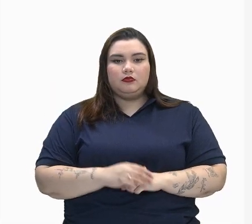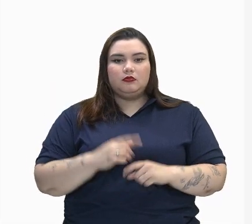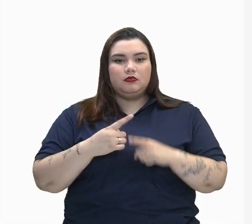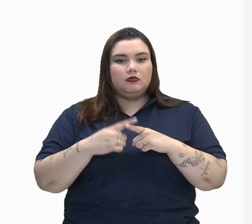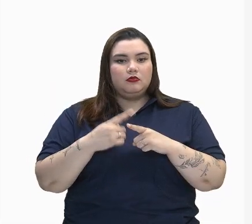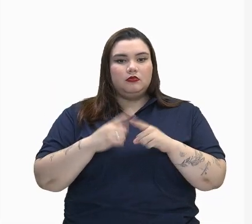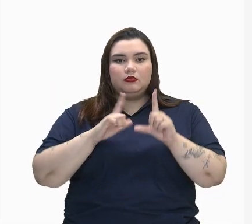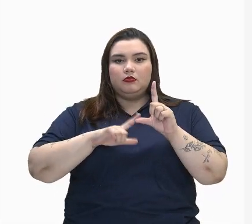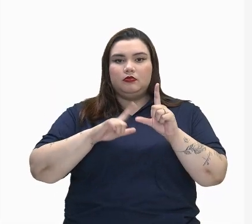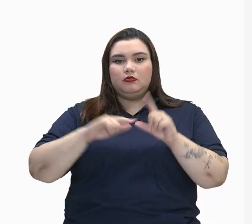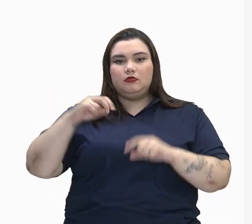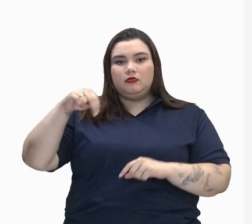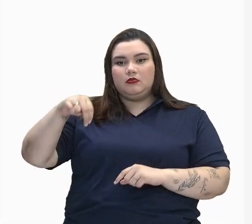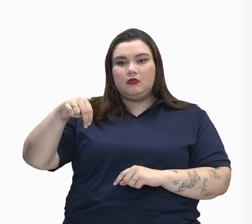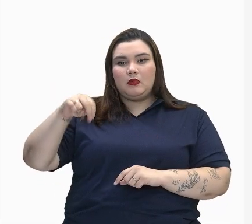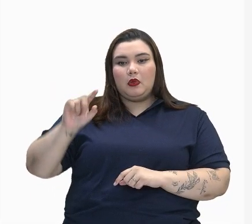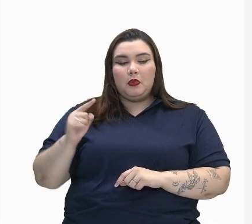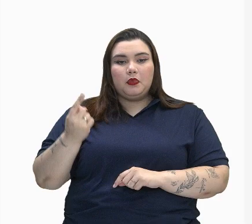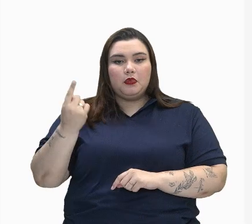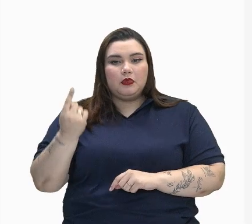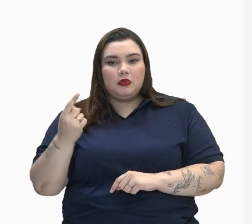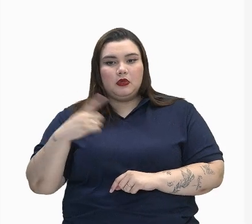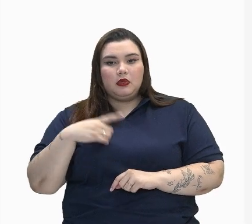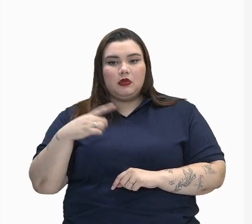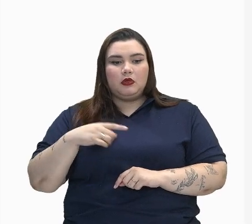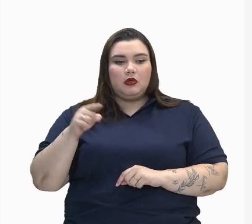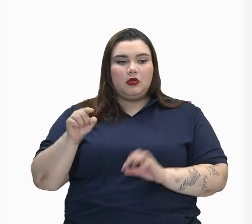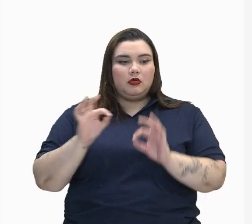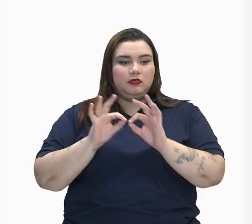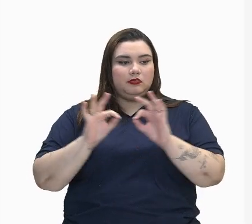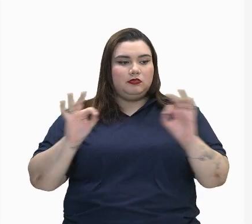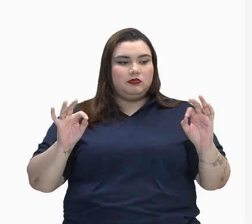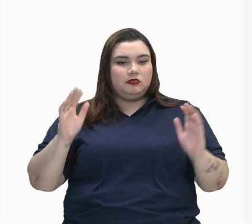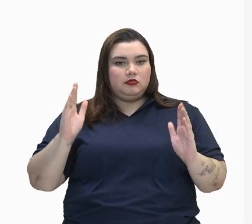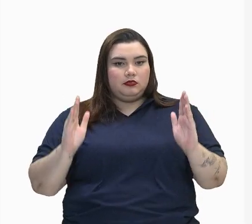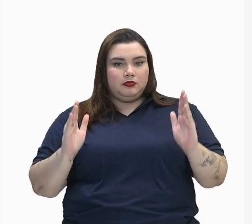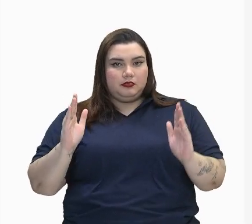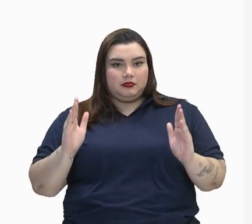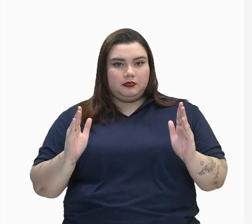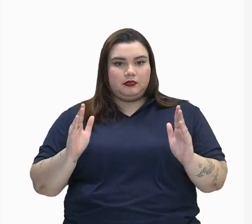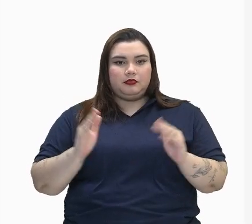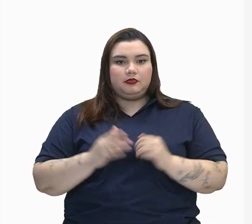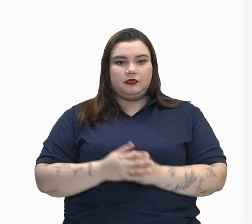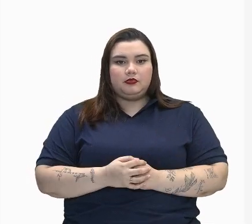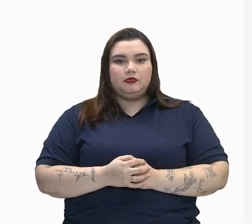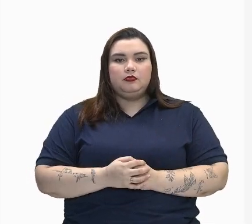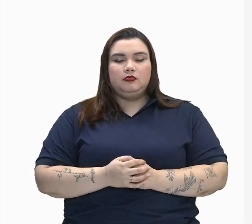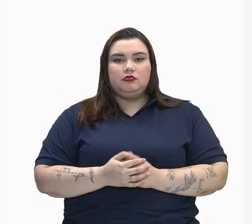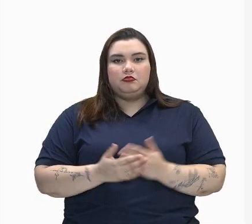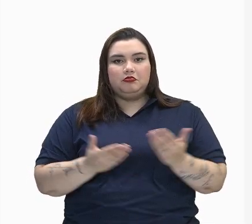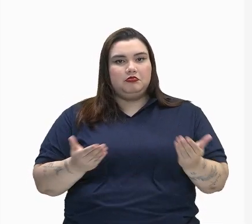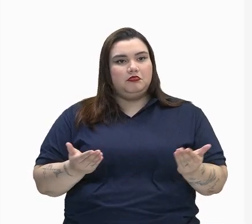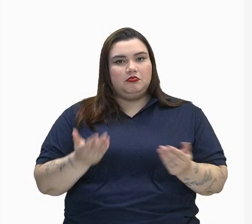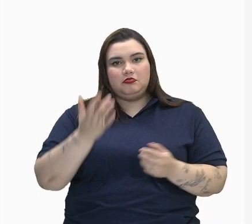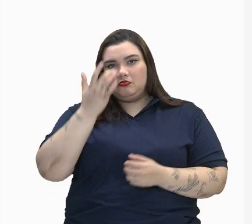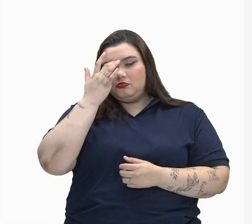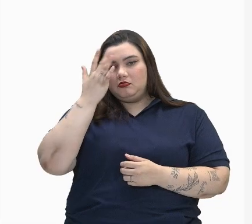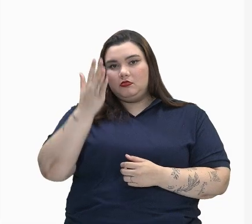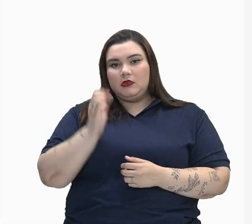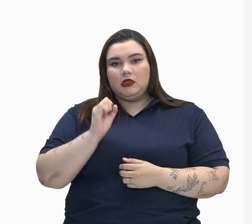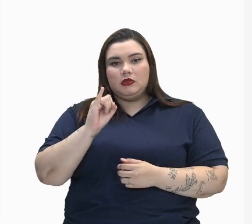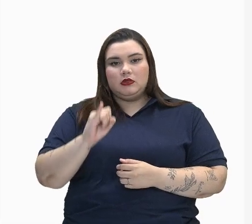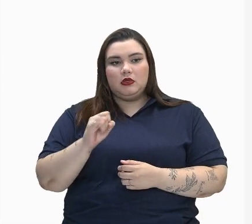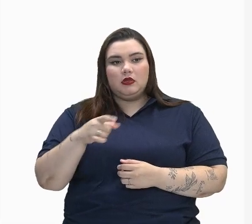letra N é a única que está aqui nesse intervalo, ó, entre o 3 e o 4. Então, pronto. Se for uma questão